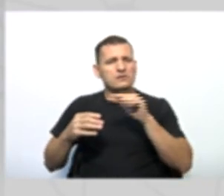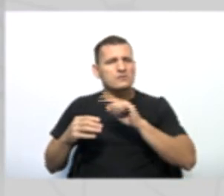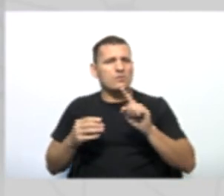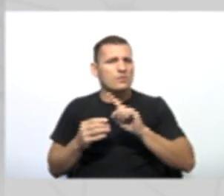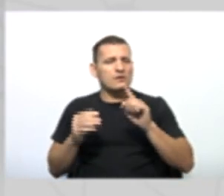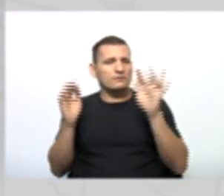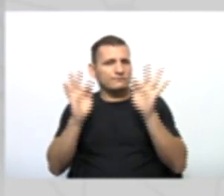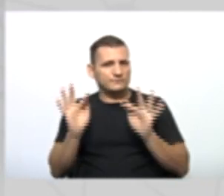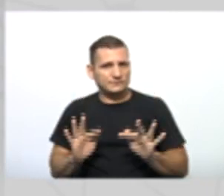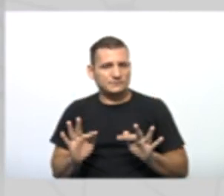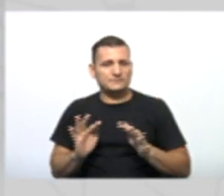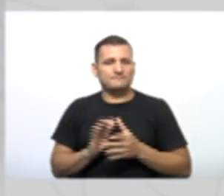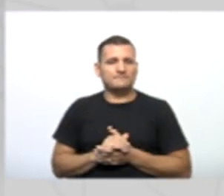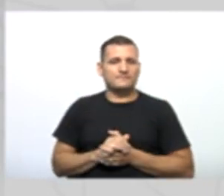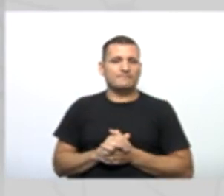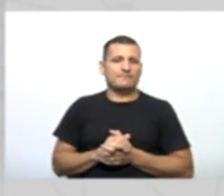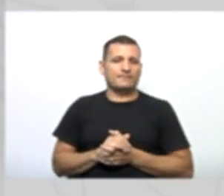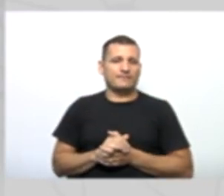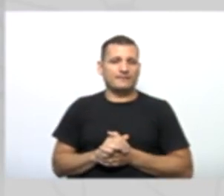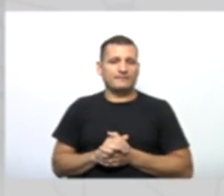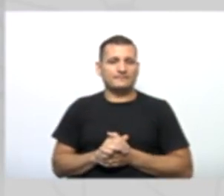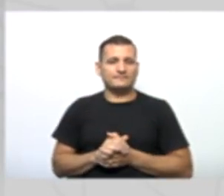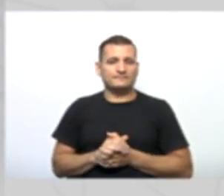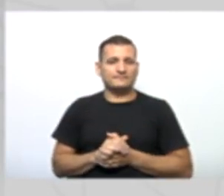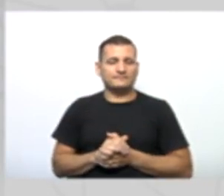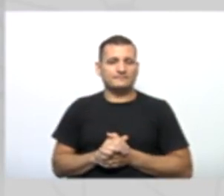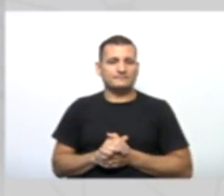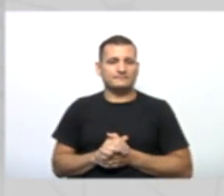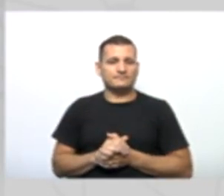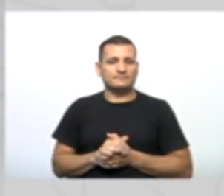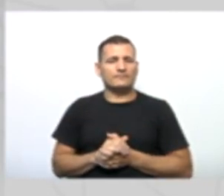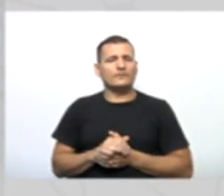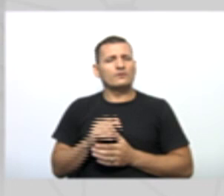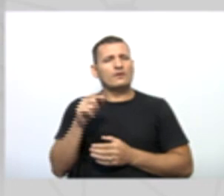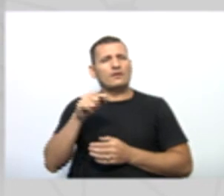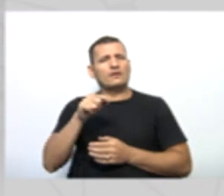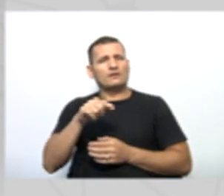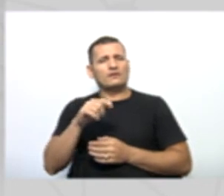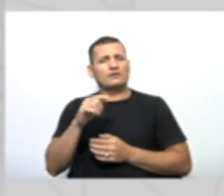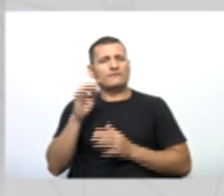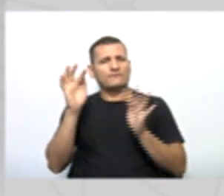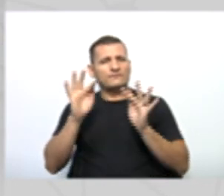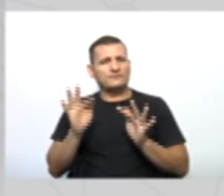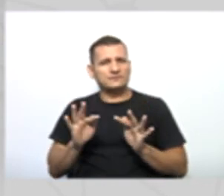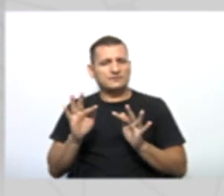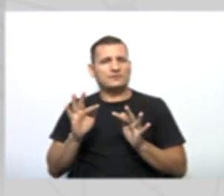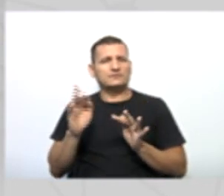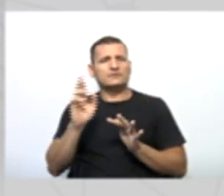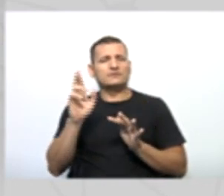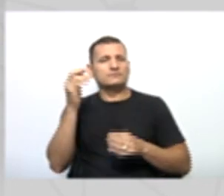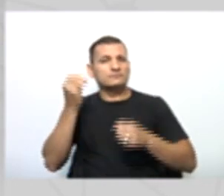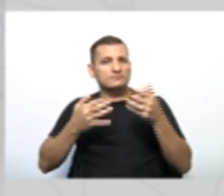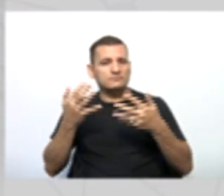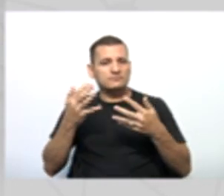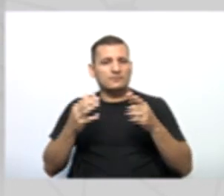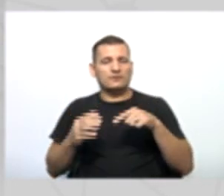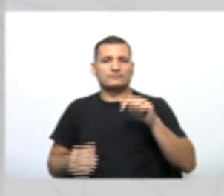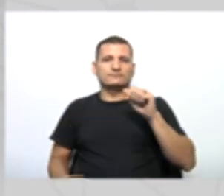de felicidade. E aí, professor? Essa daqui, se está tratando felicidade, quem falou bastante de felicidade foi